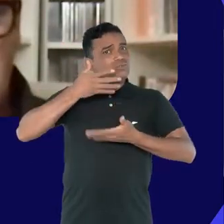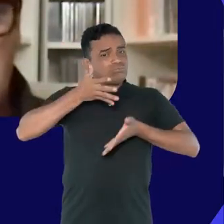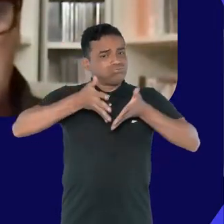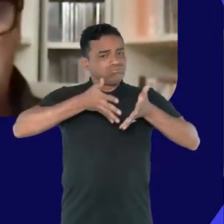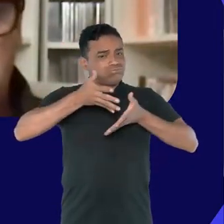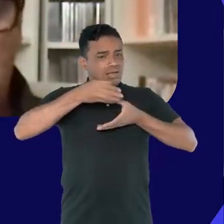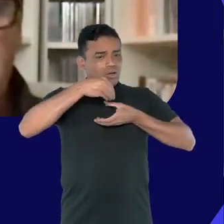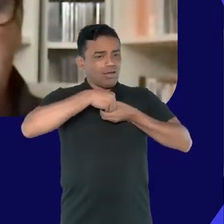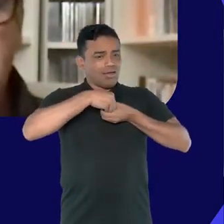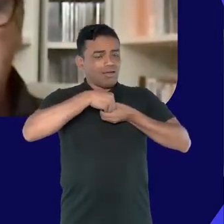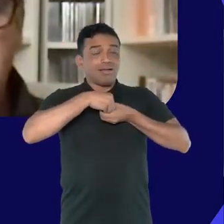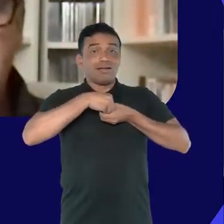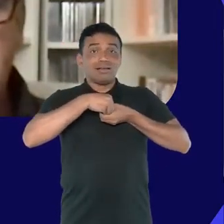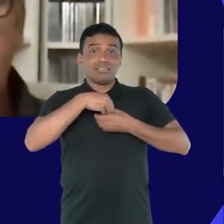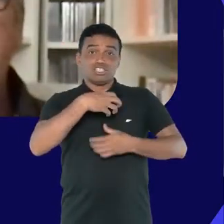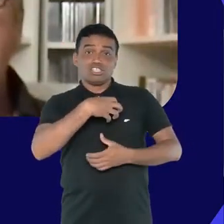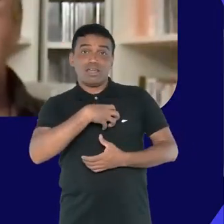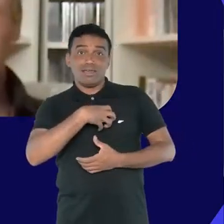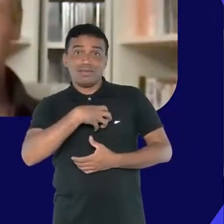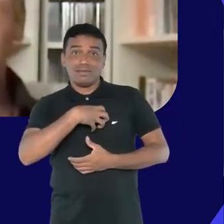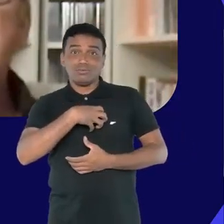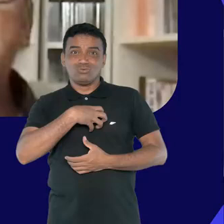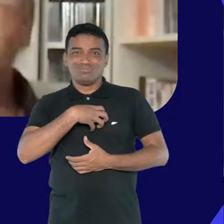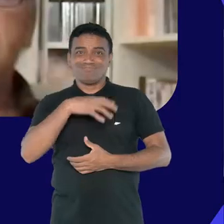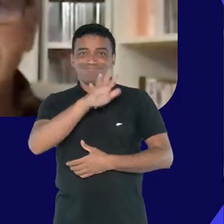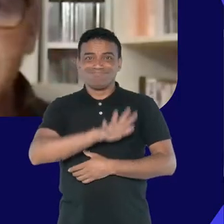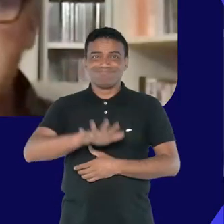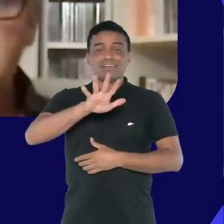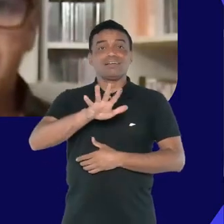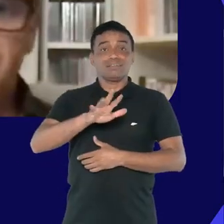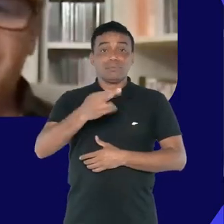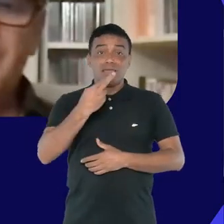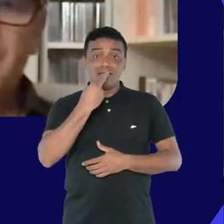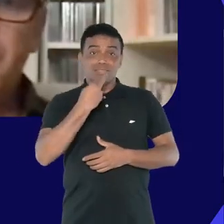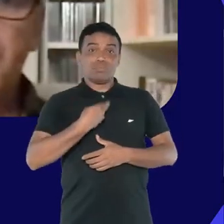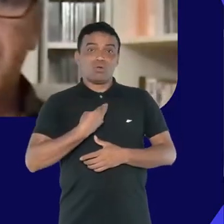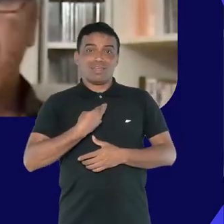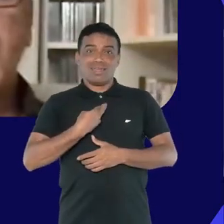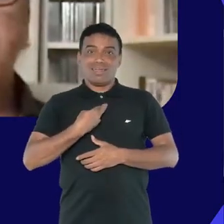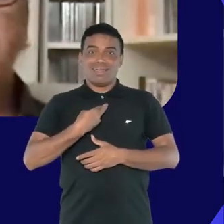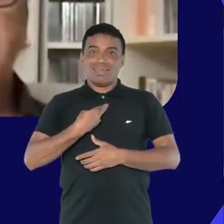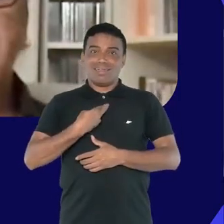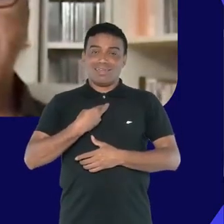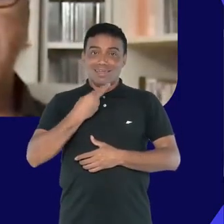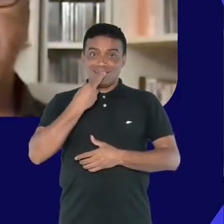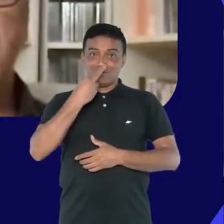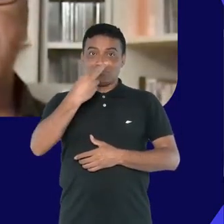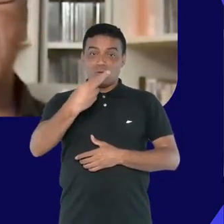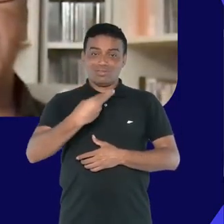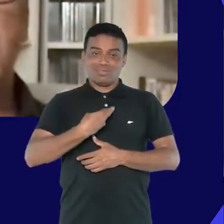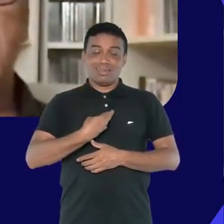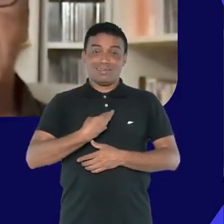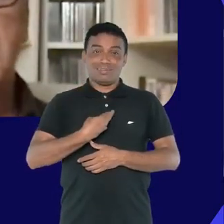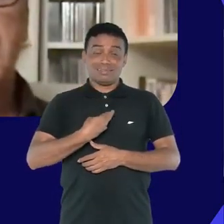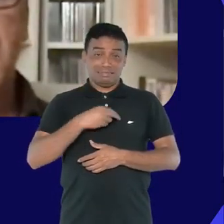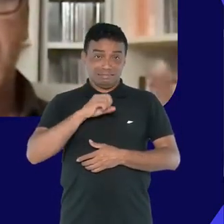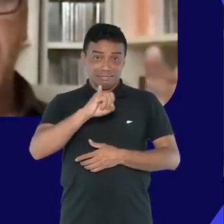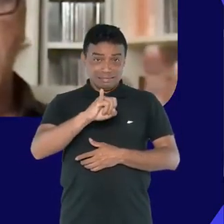com aquela forma e dimensão e responder-lhes. Porque quando, por exemplo, porque se